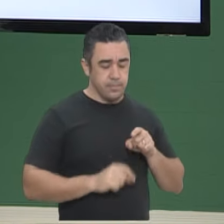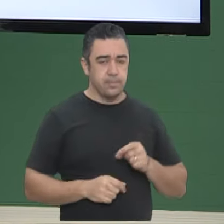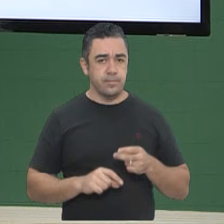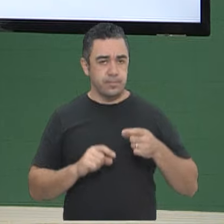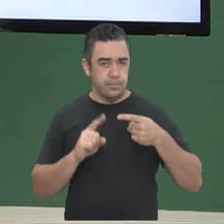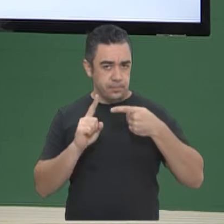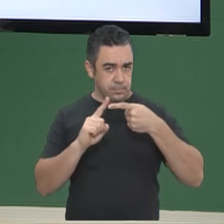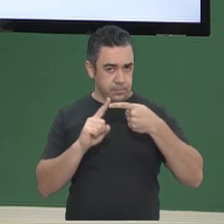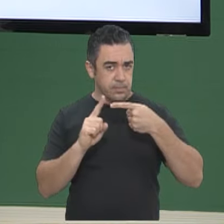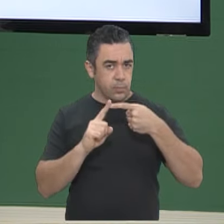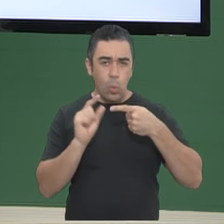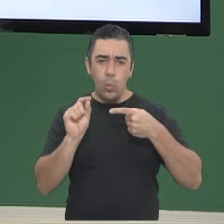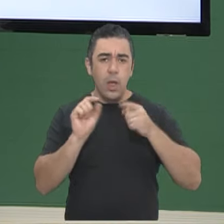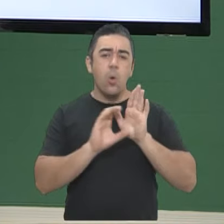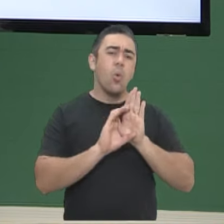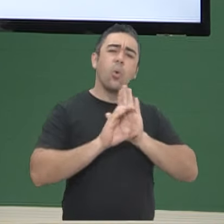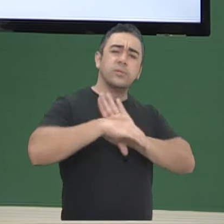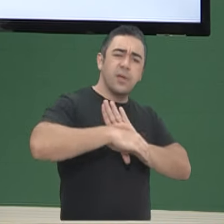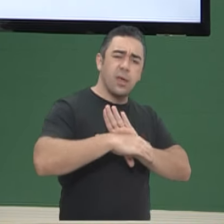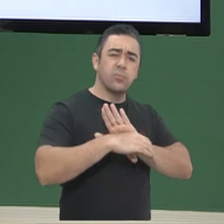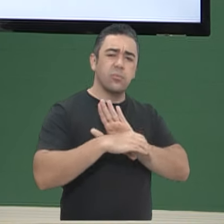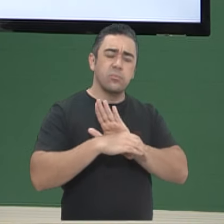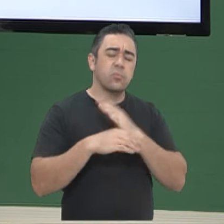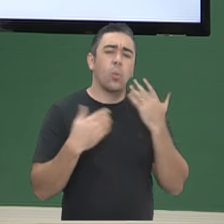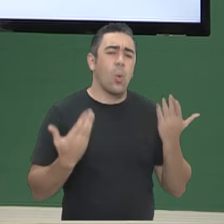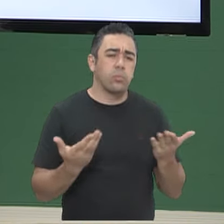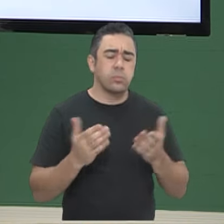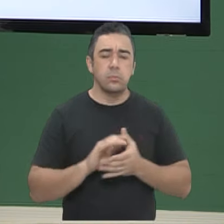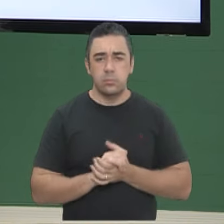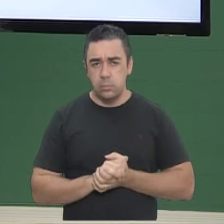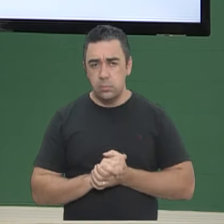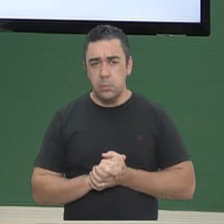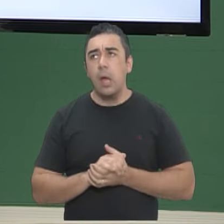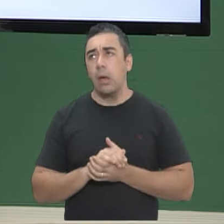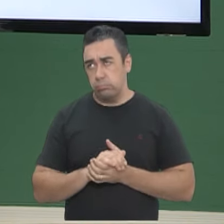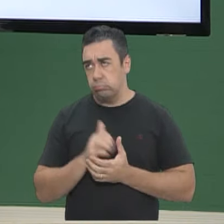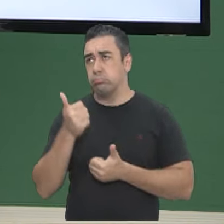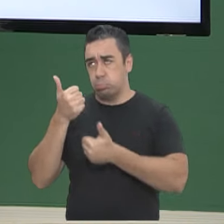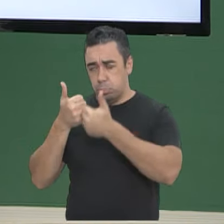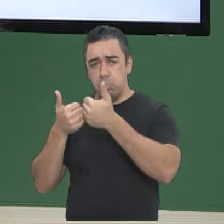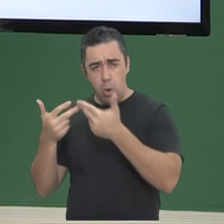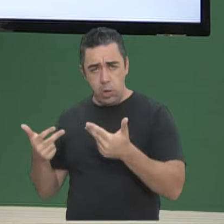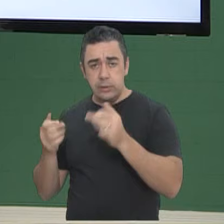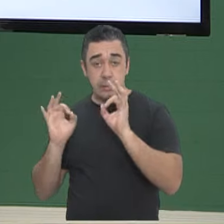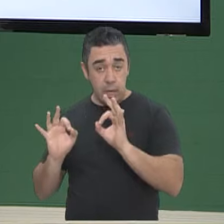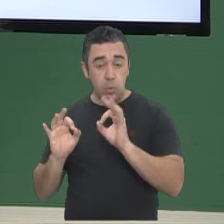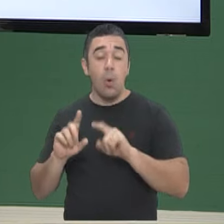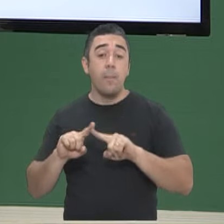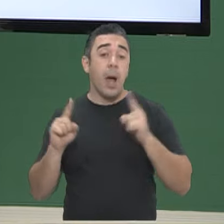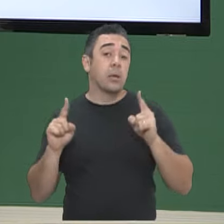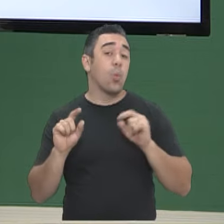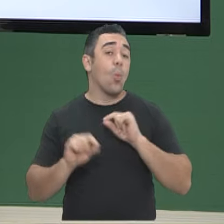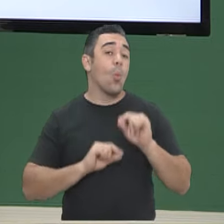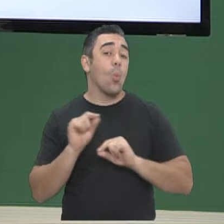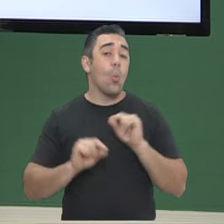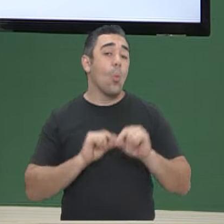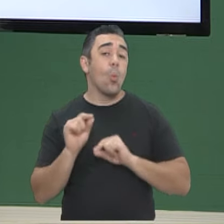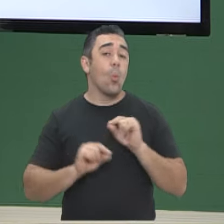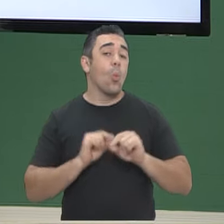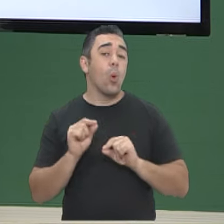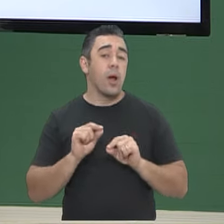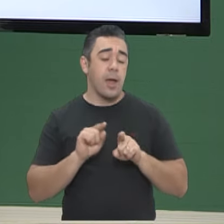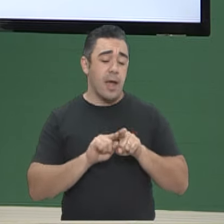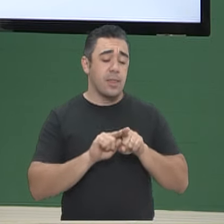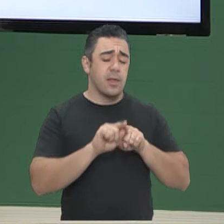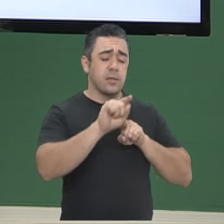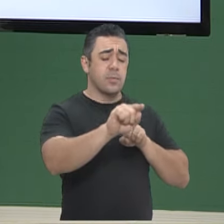de maneira conceitual, o que é o atletismo? É um esporte, certo? Mas o que é esse